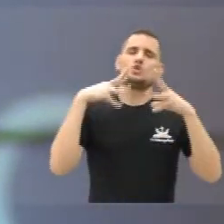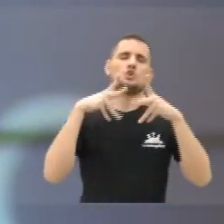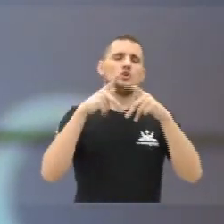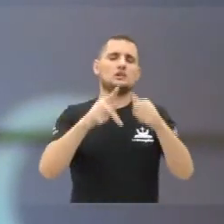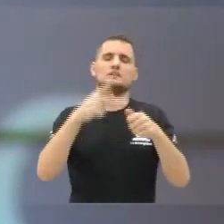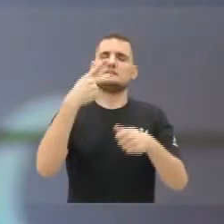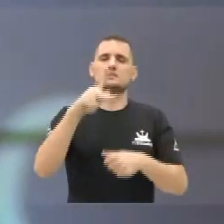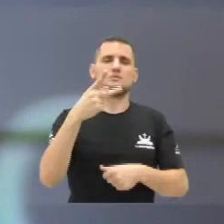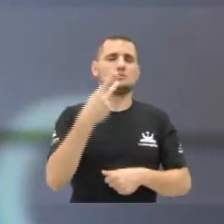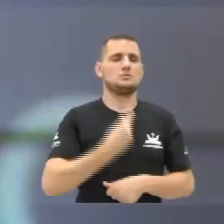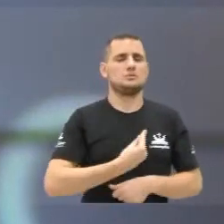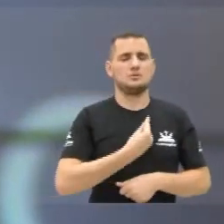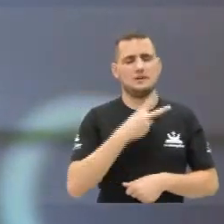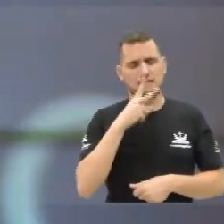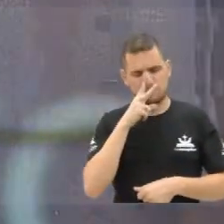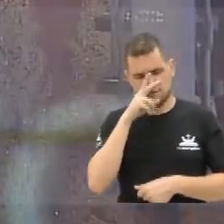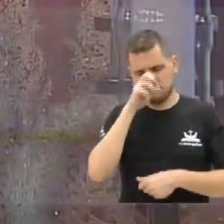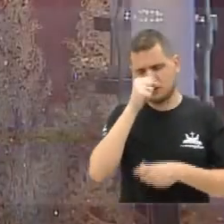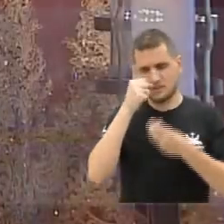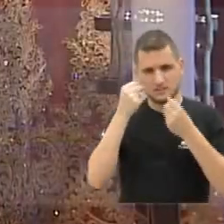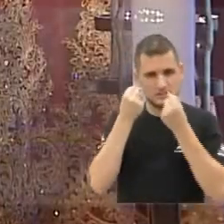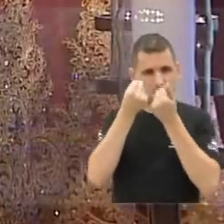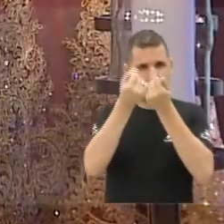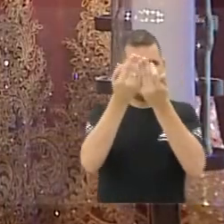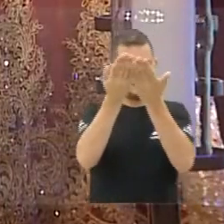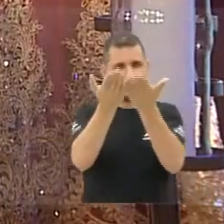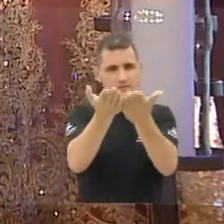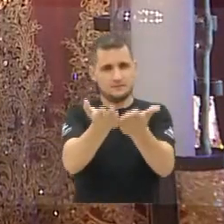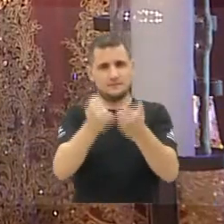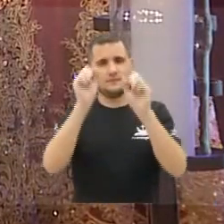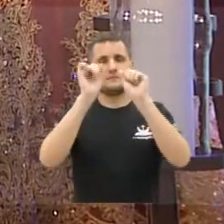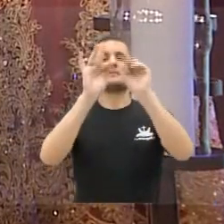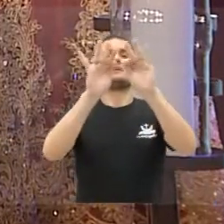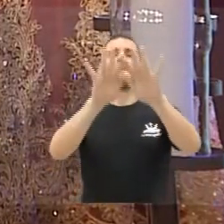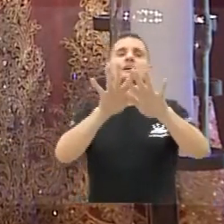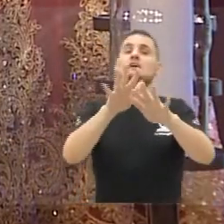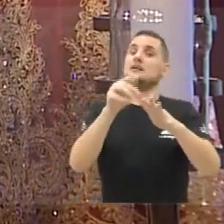Restituirei tuas forças e te